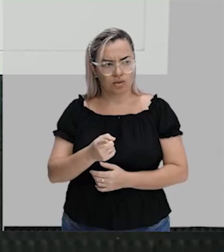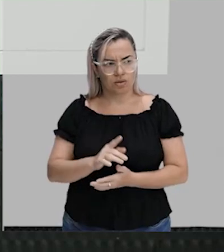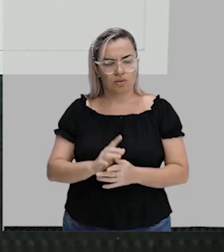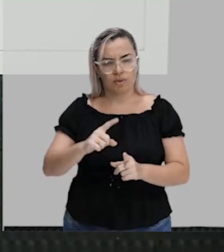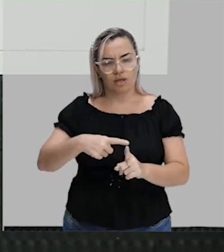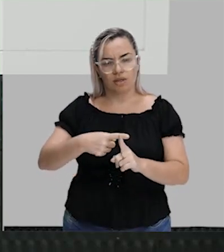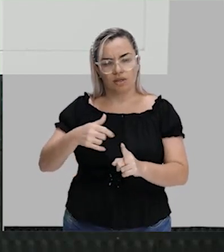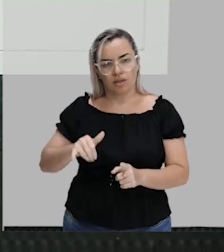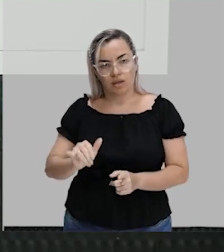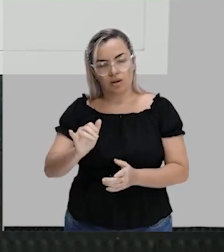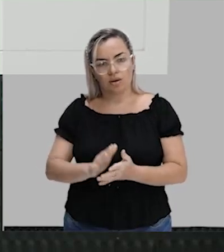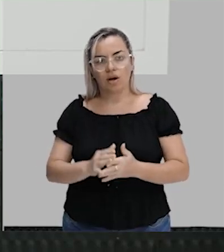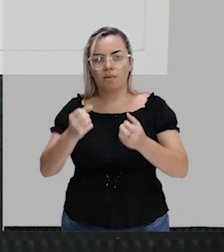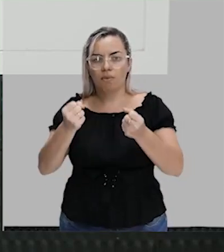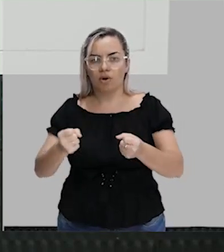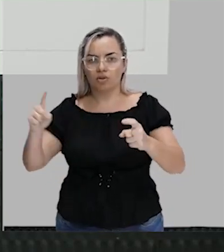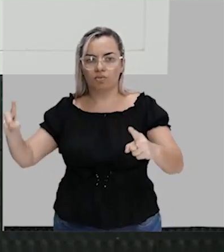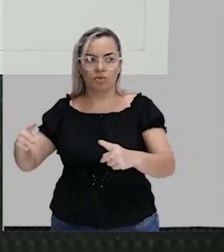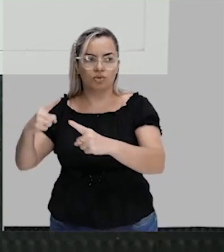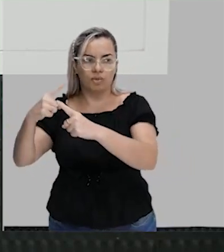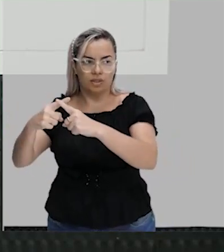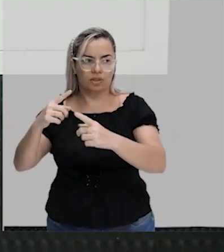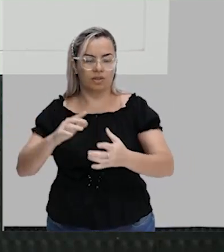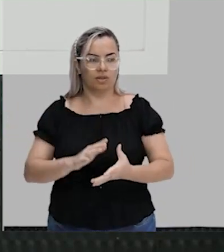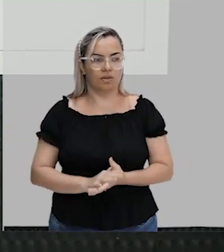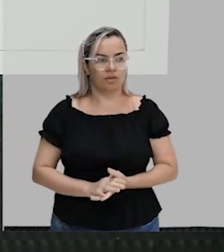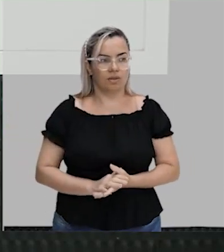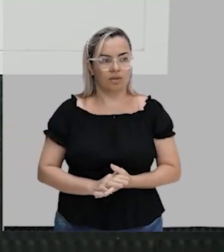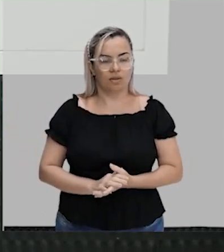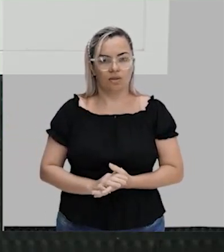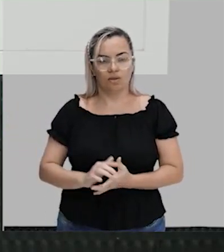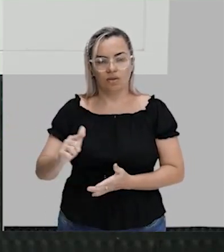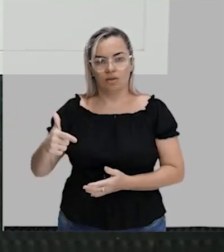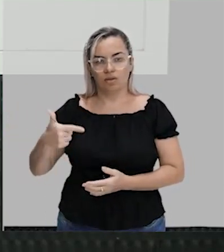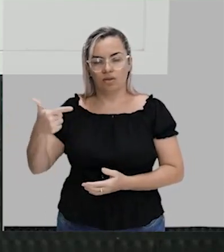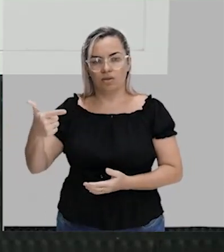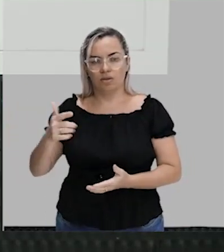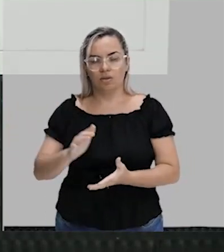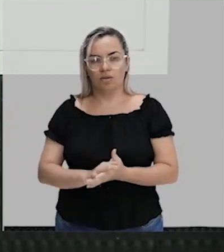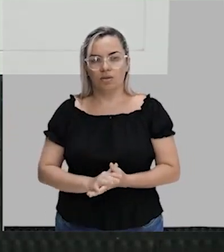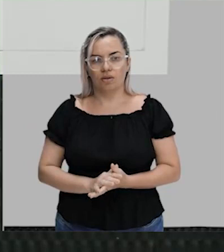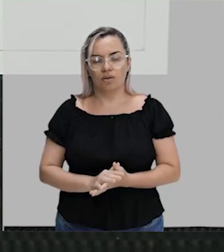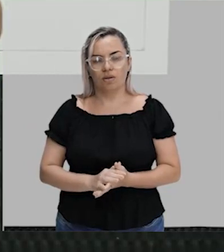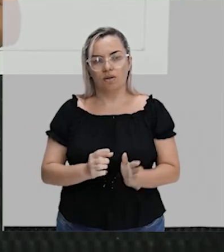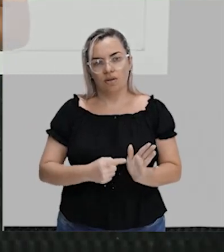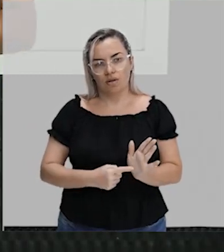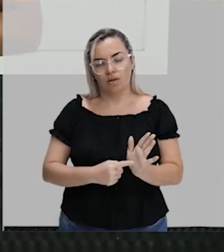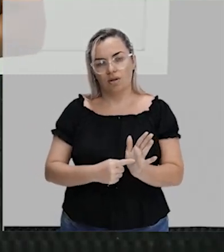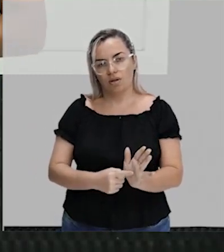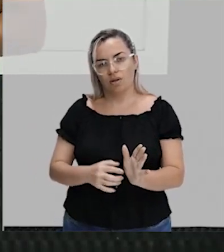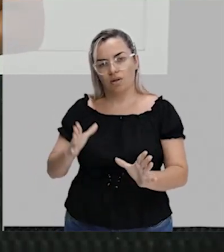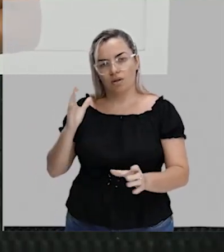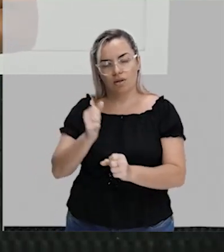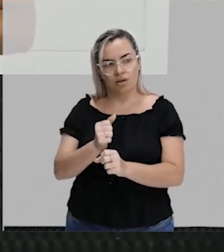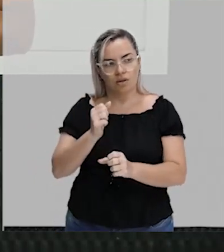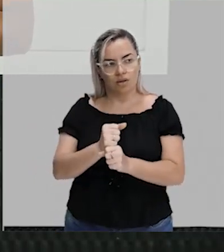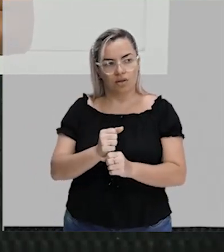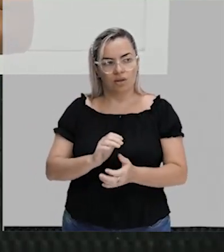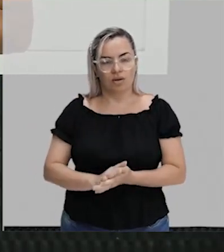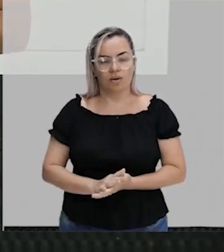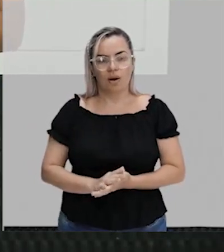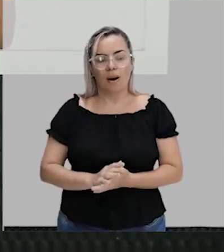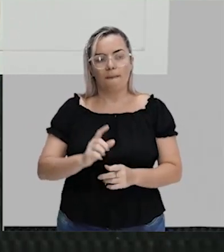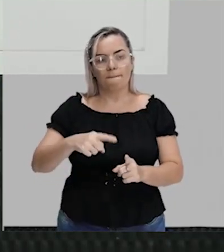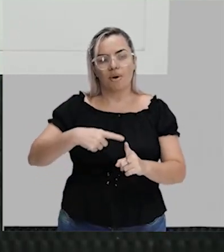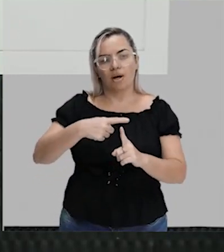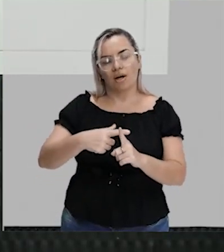multiplicar essa equação aqui por dois vai aparecer mais de dois Y embaixo que tu cancela com menos dois Y em cima